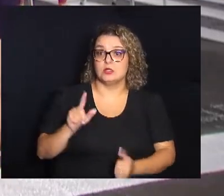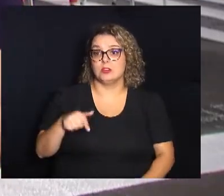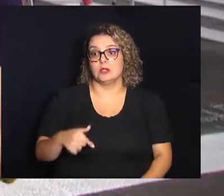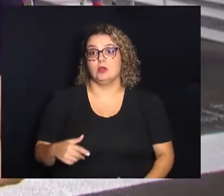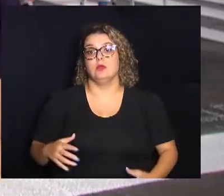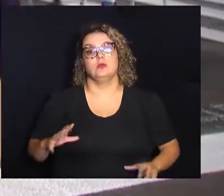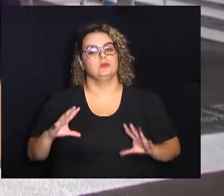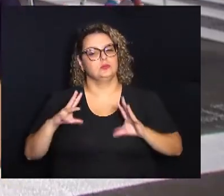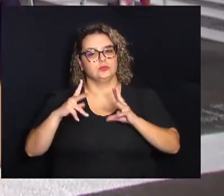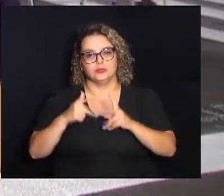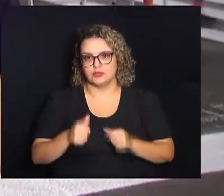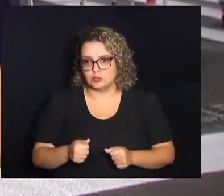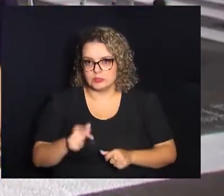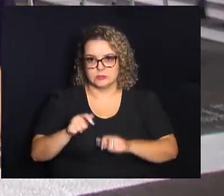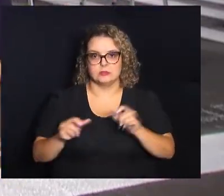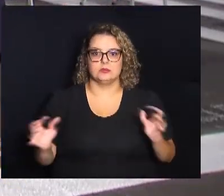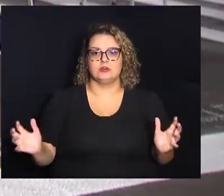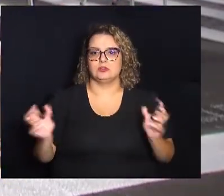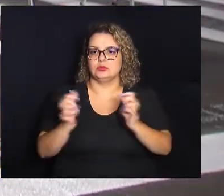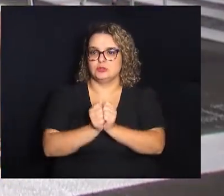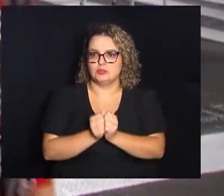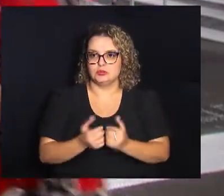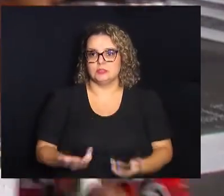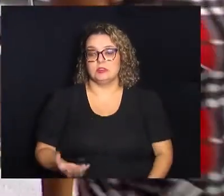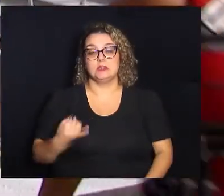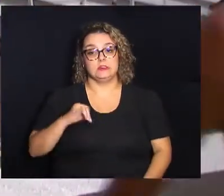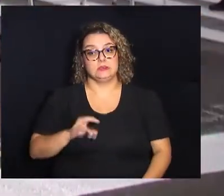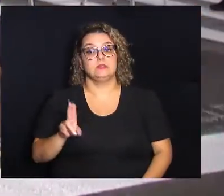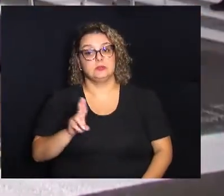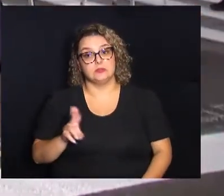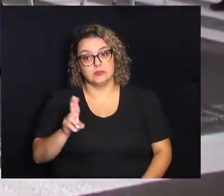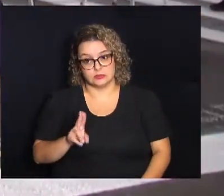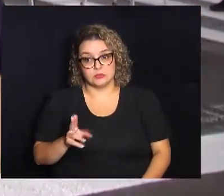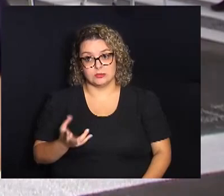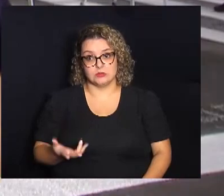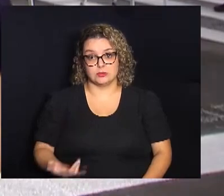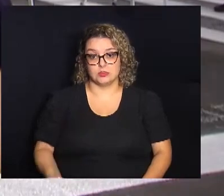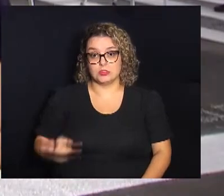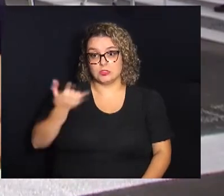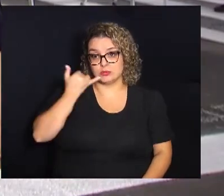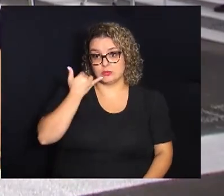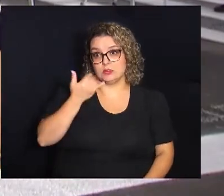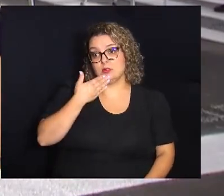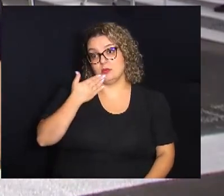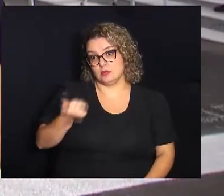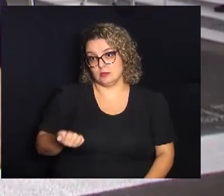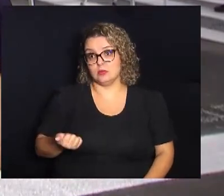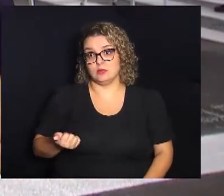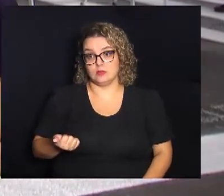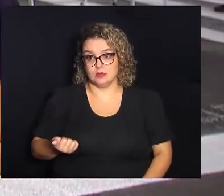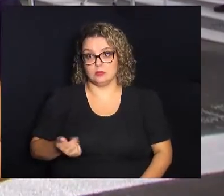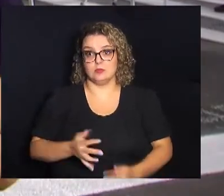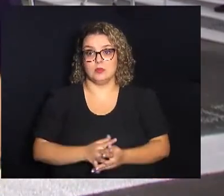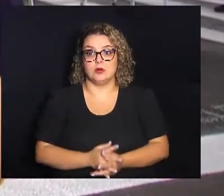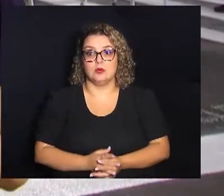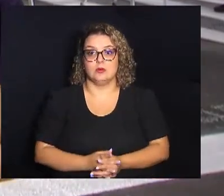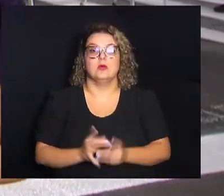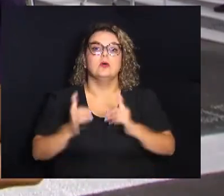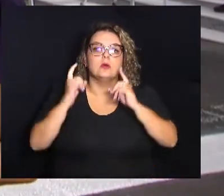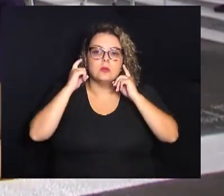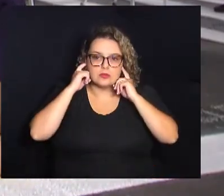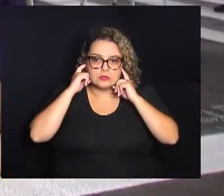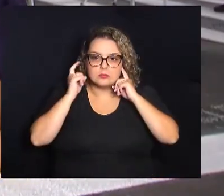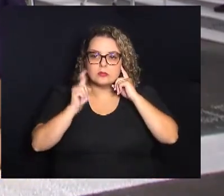coletivo, em que várias pessoas estão juntas, então se você vai usar o celular, é melhor que use com o fone de ouvido para